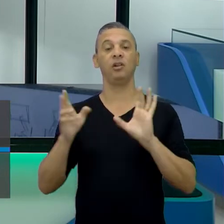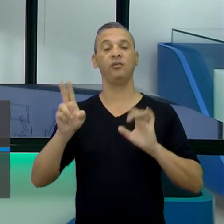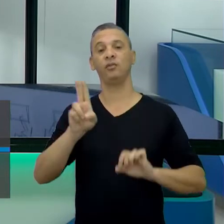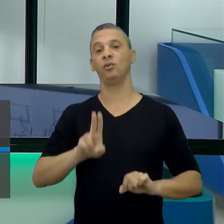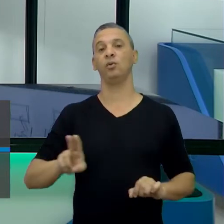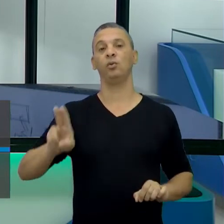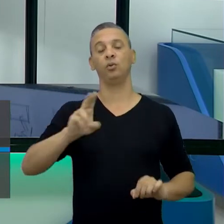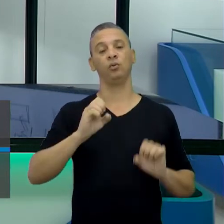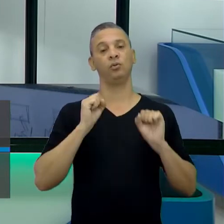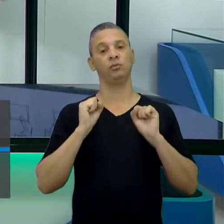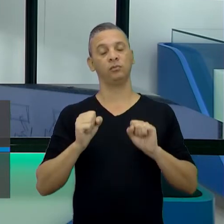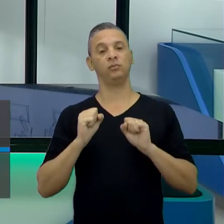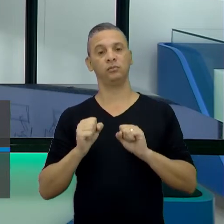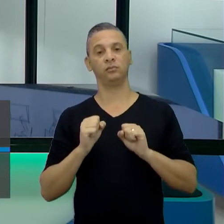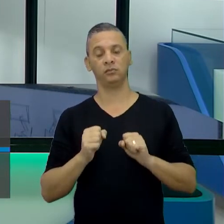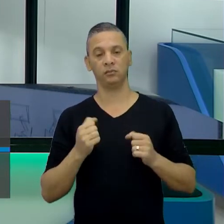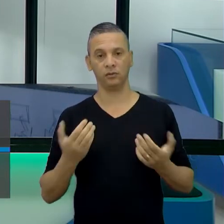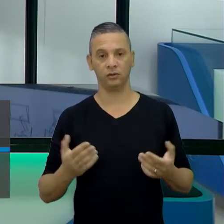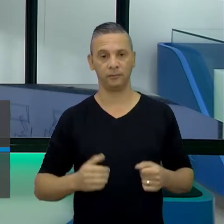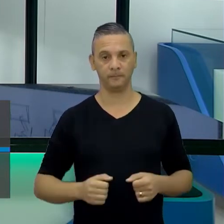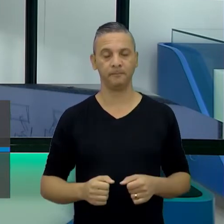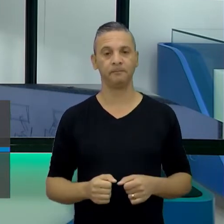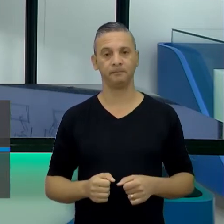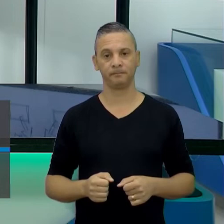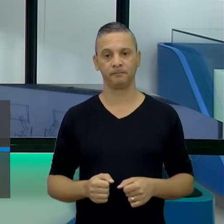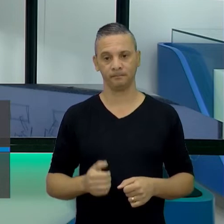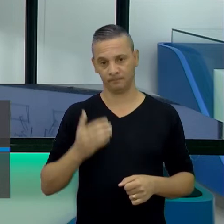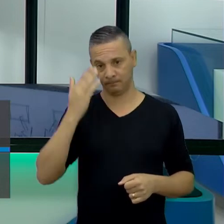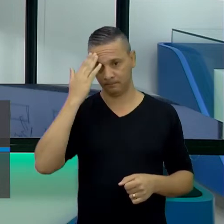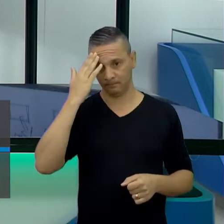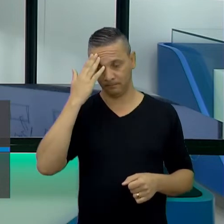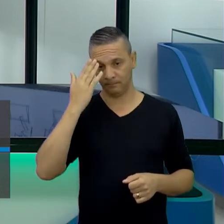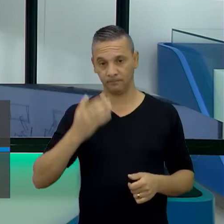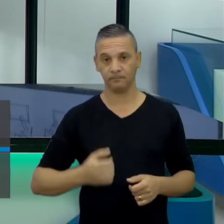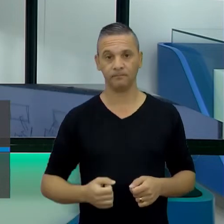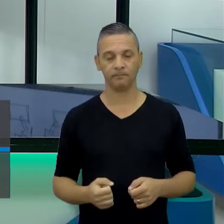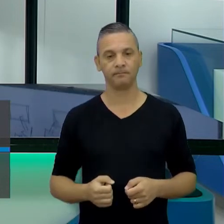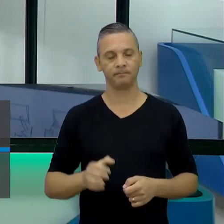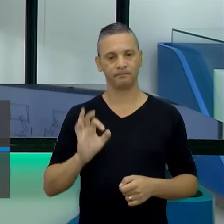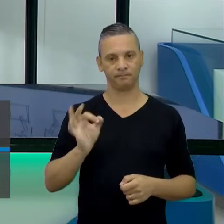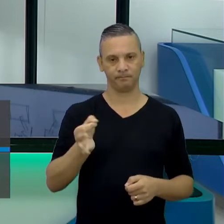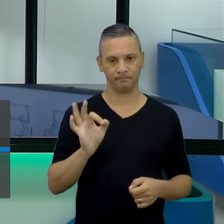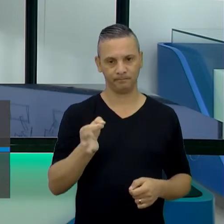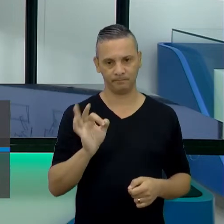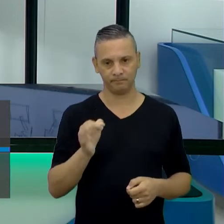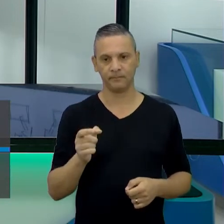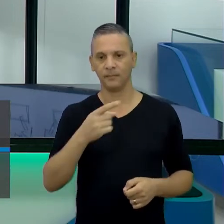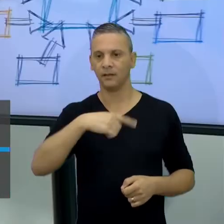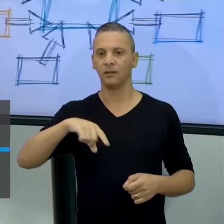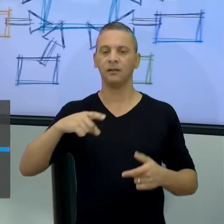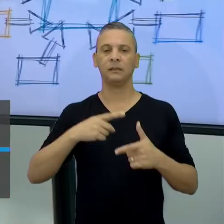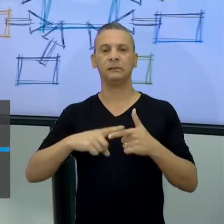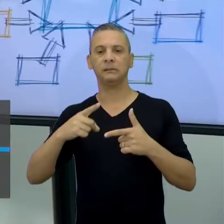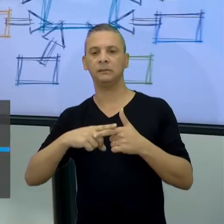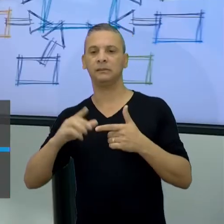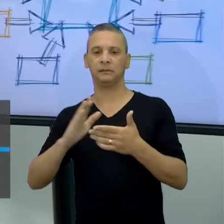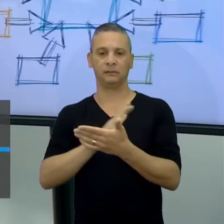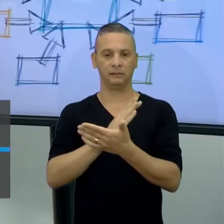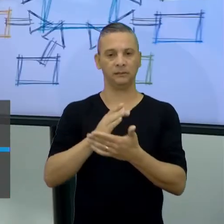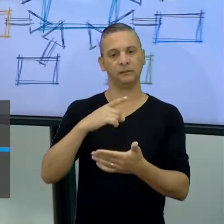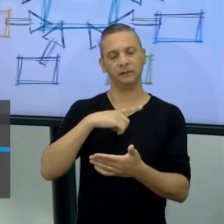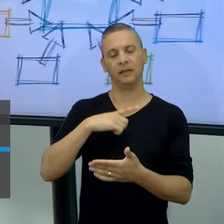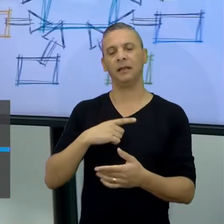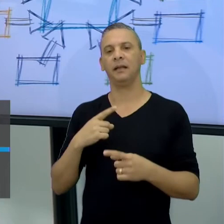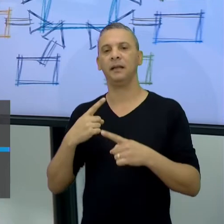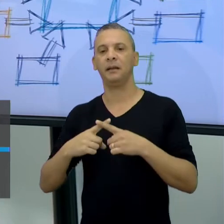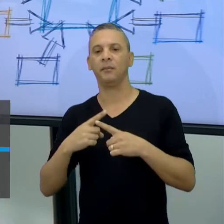governo do estado, a gente liberou o uso, você pode usar à vontade. Tá aula como os slides, né? Exato, por isso nós temos problemas aqui, porque como a gente trabalha